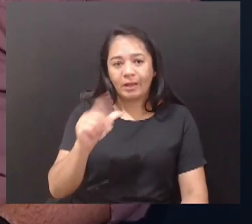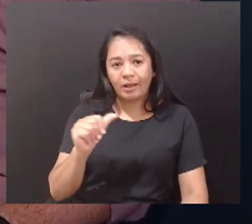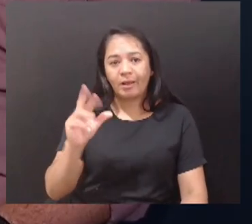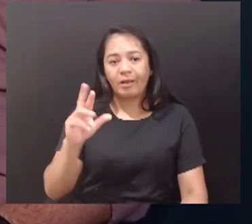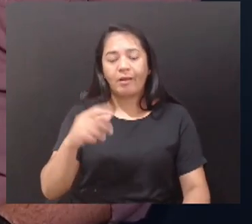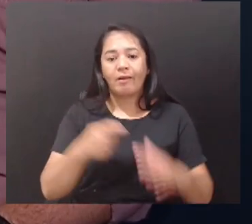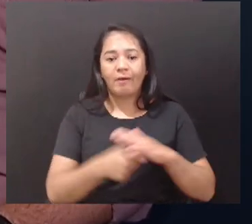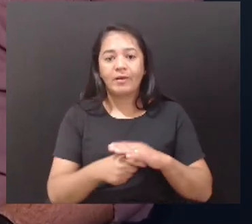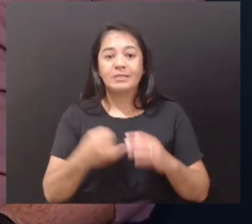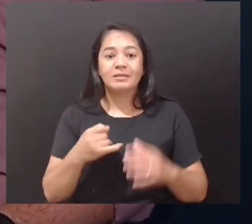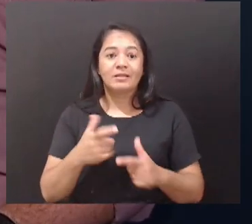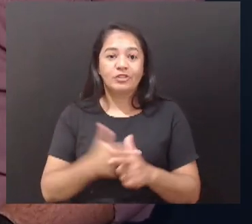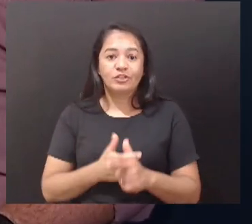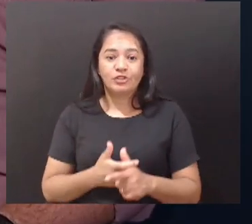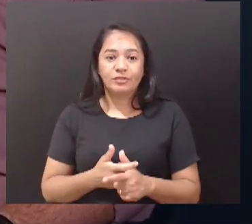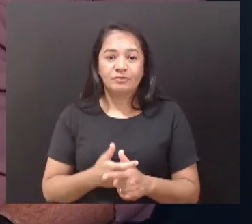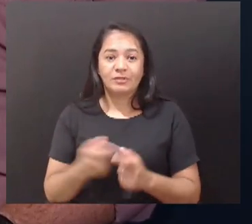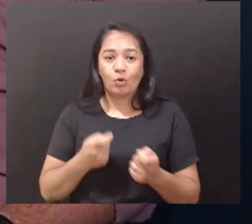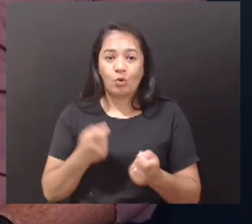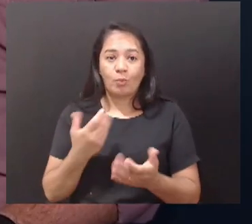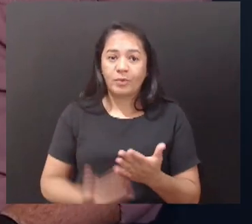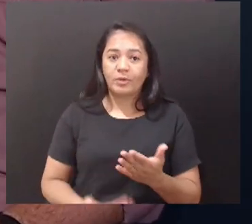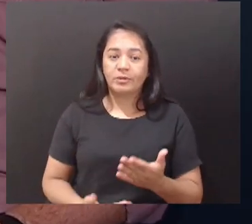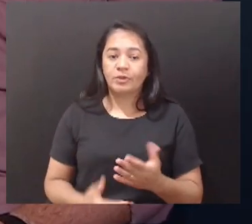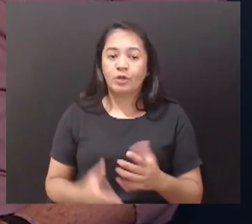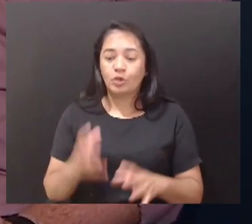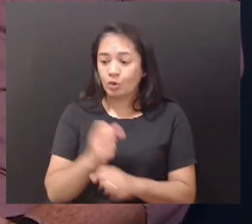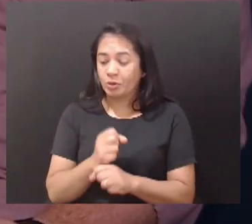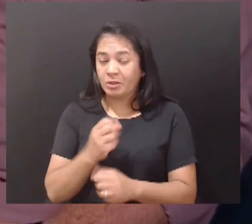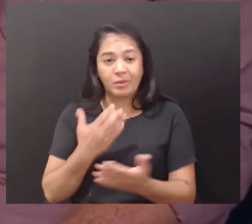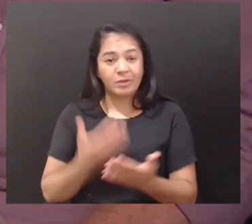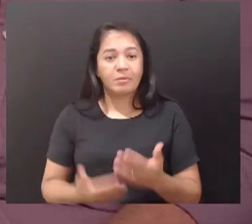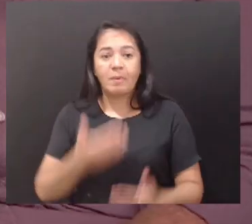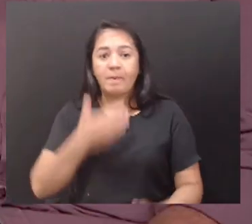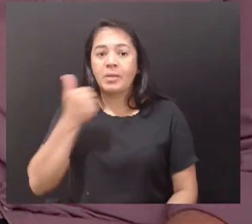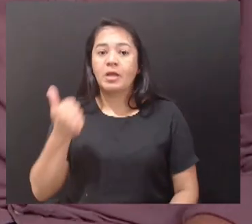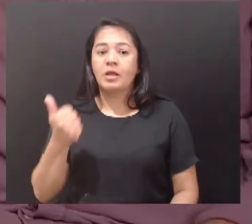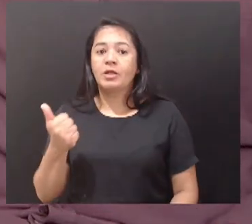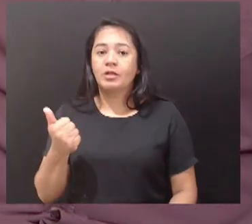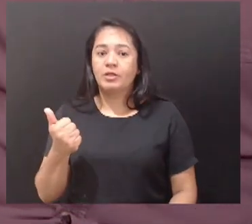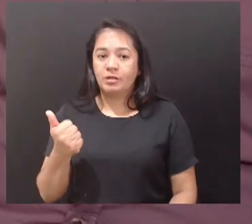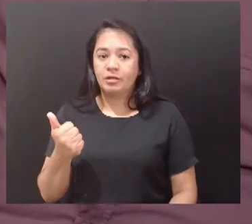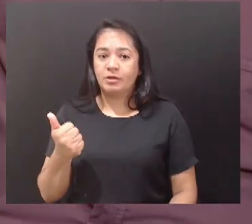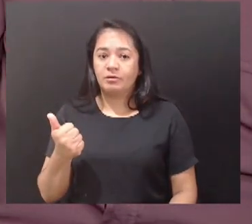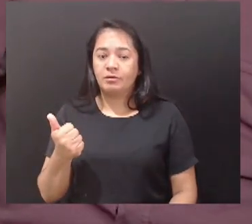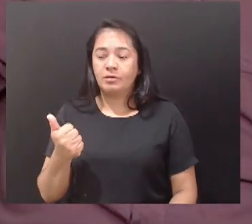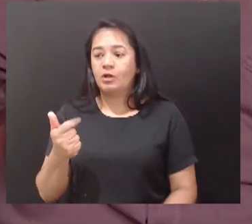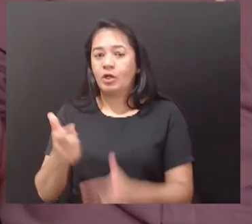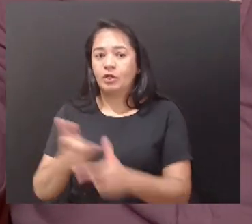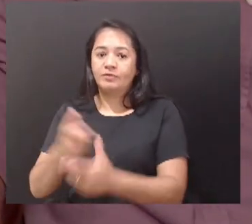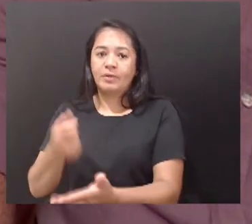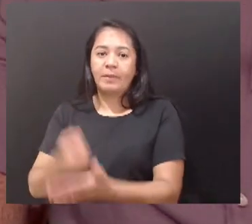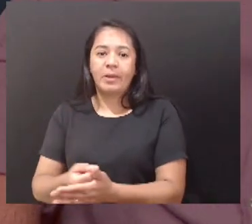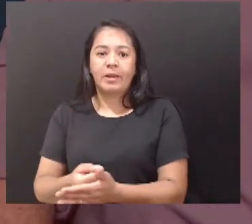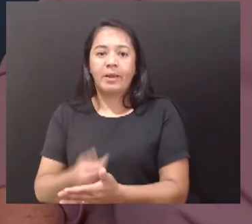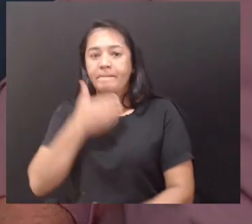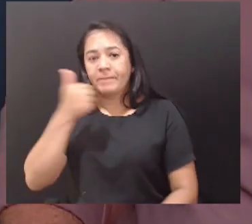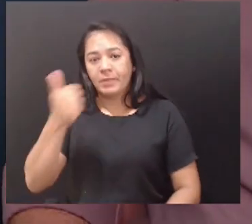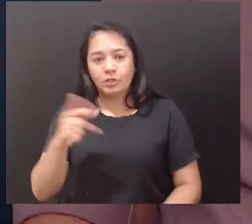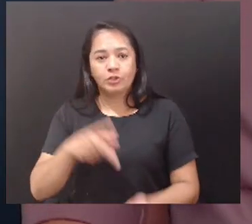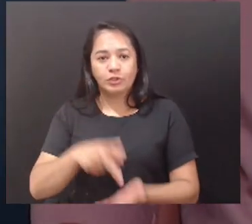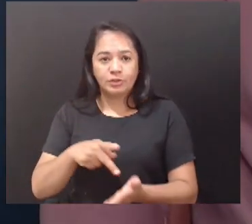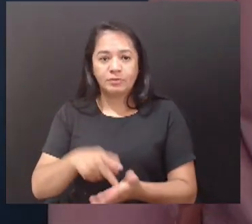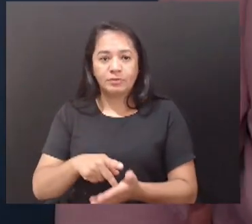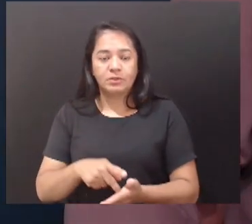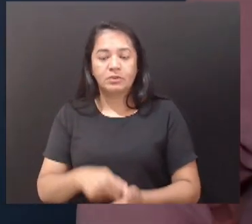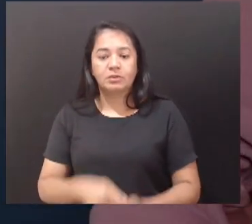que está descontrolada, totalmente perdida, é melhor pegar o dinheiro a mais e quitar a dívida. Pensando em realmente, de fato, você zerar o